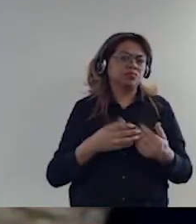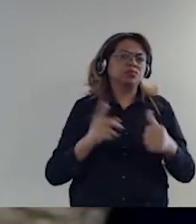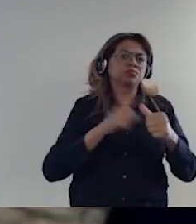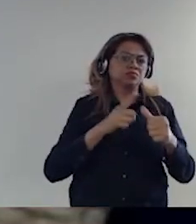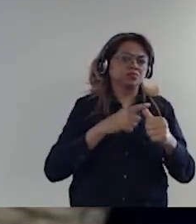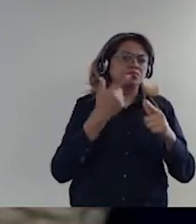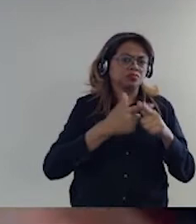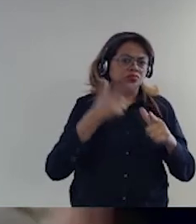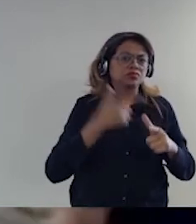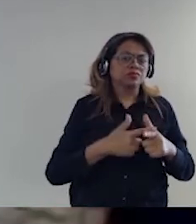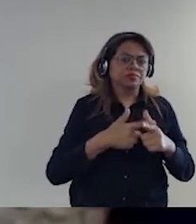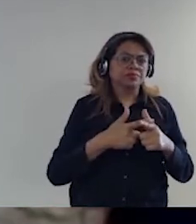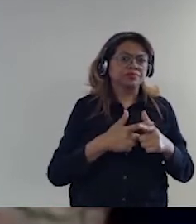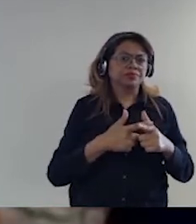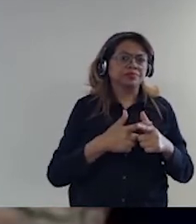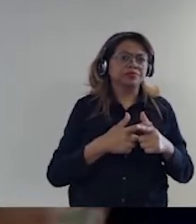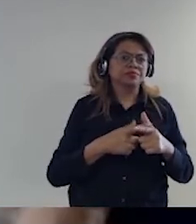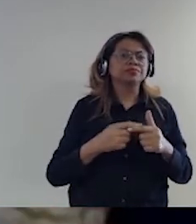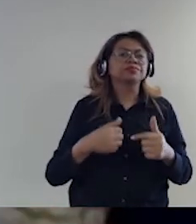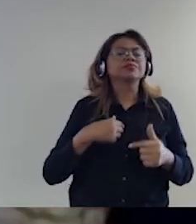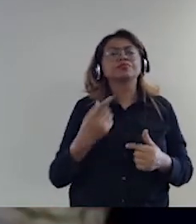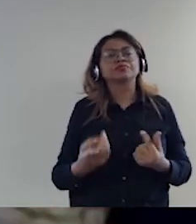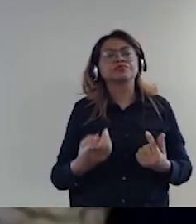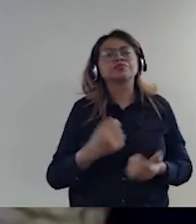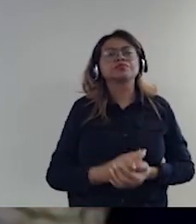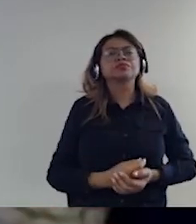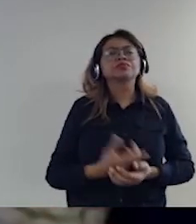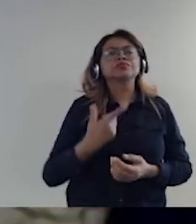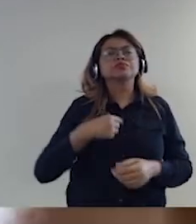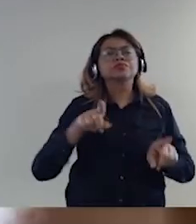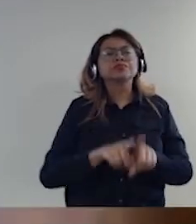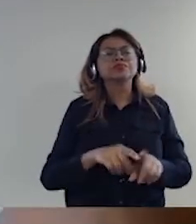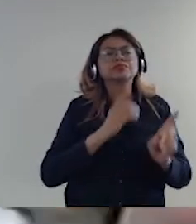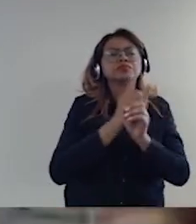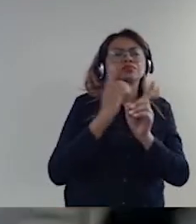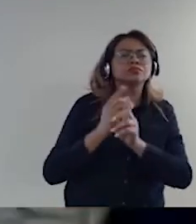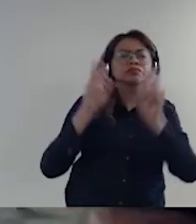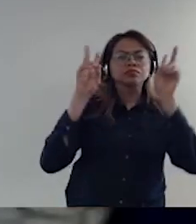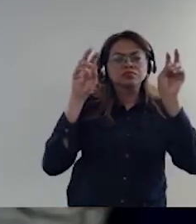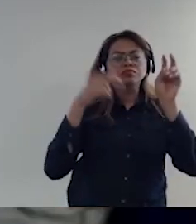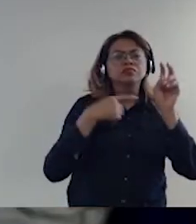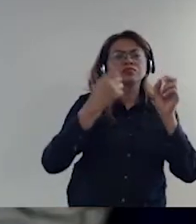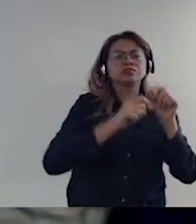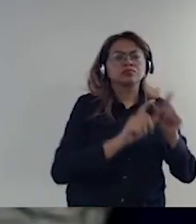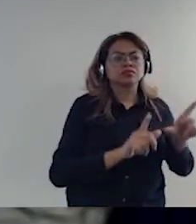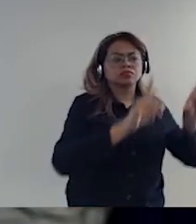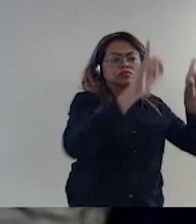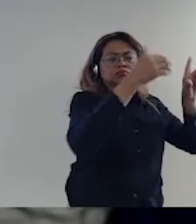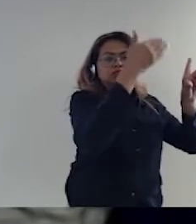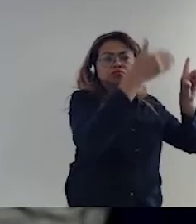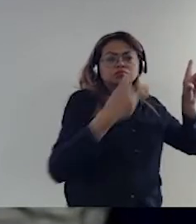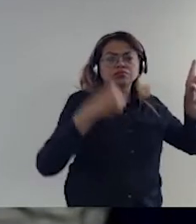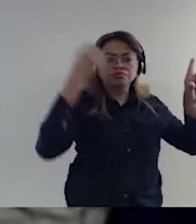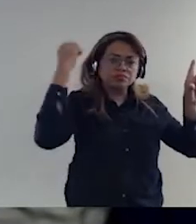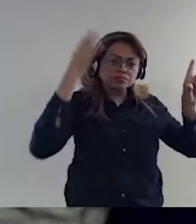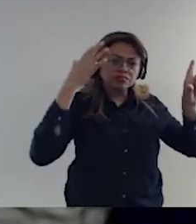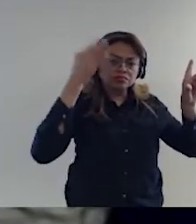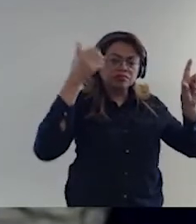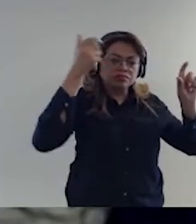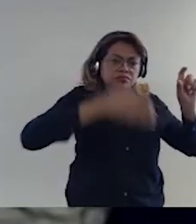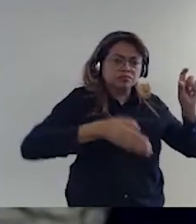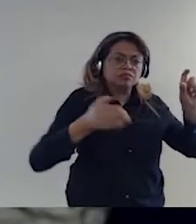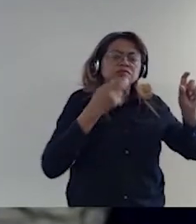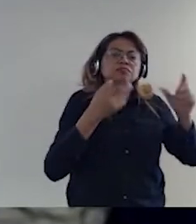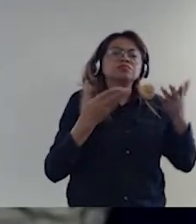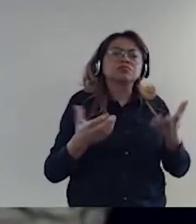operador, prevalece sobre tudo. E, indo ao encontro do tema do painel, como é que a autonomia privada e a lei podem aqui